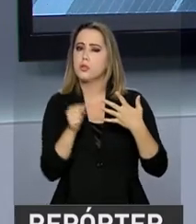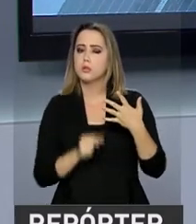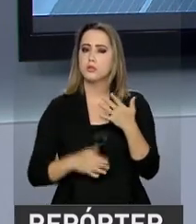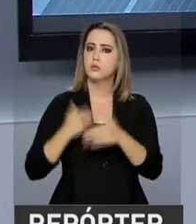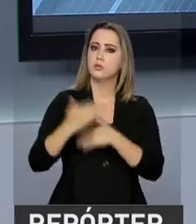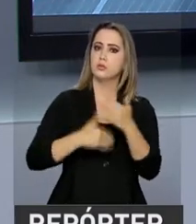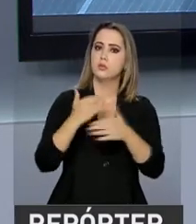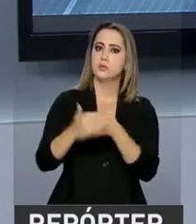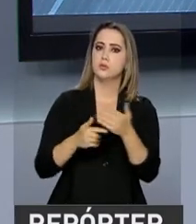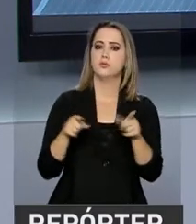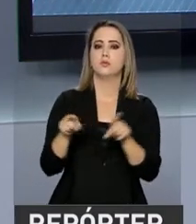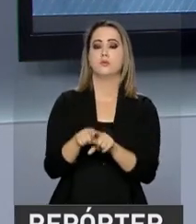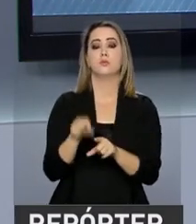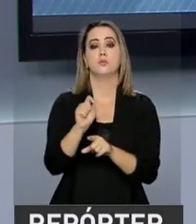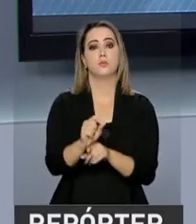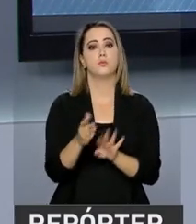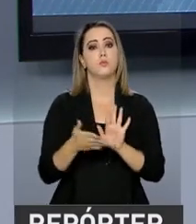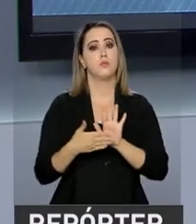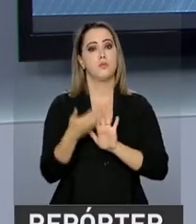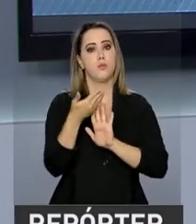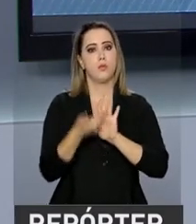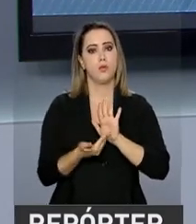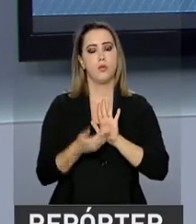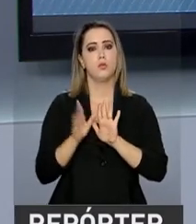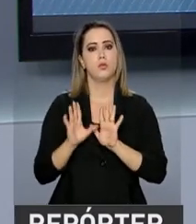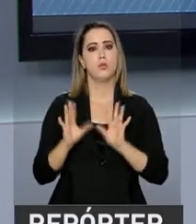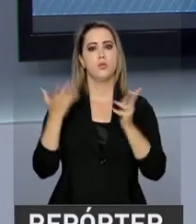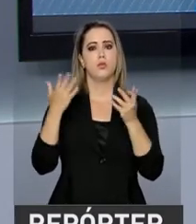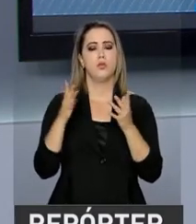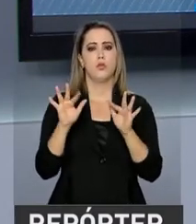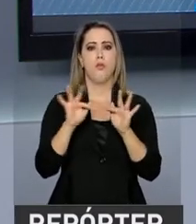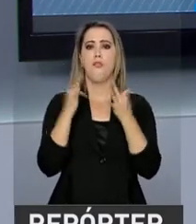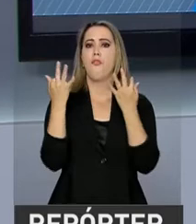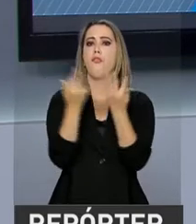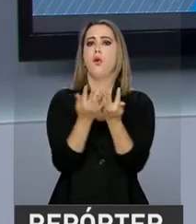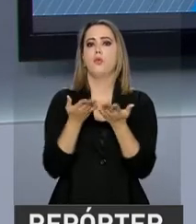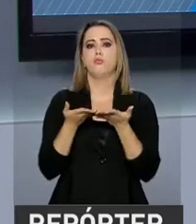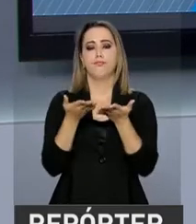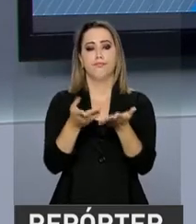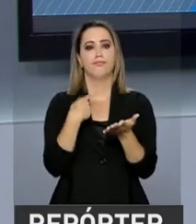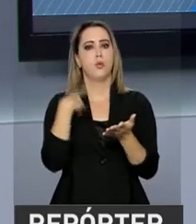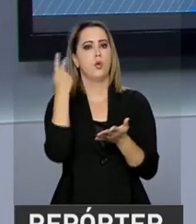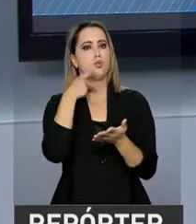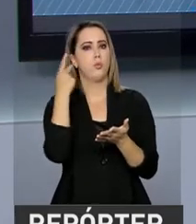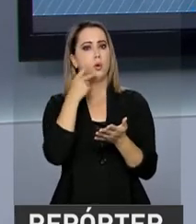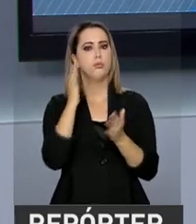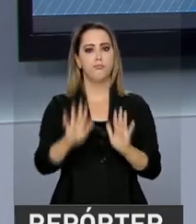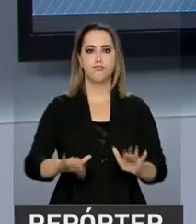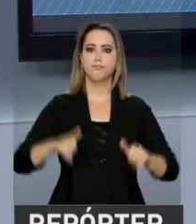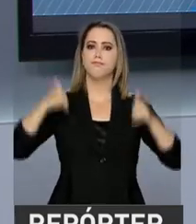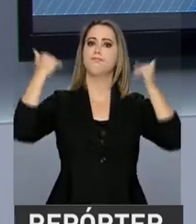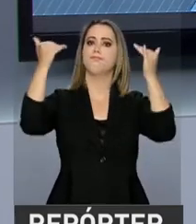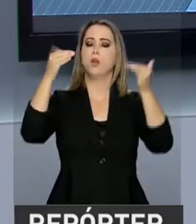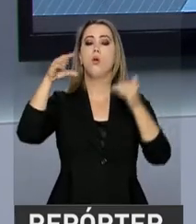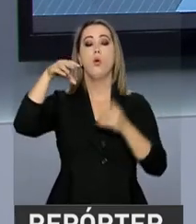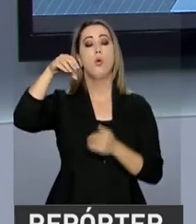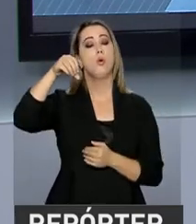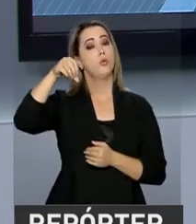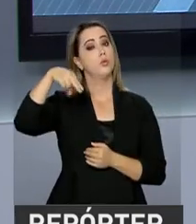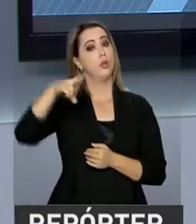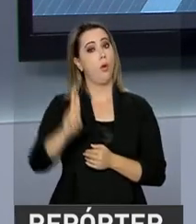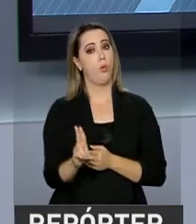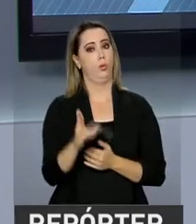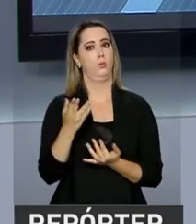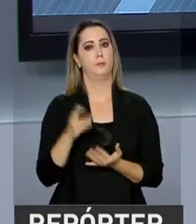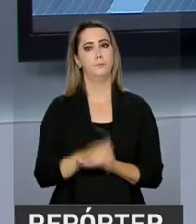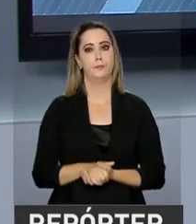desenvolvimento sustentável a apresentação foi durante o fórum político de alto nível da organização das nações unidas